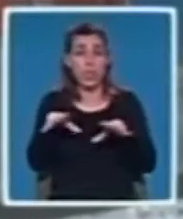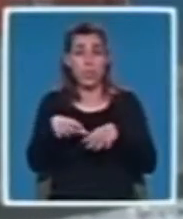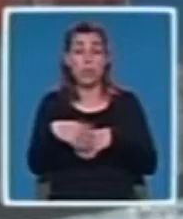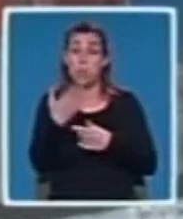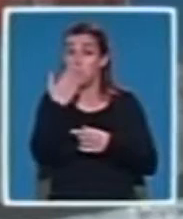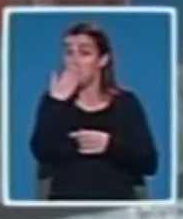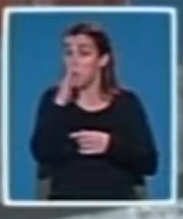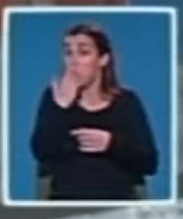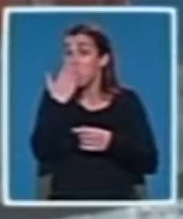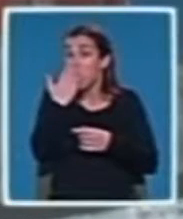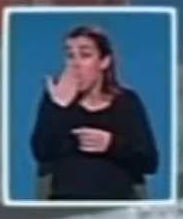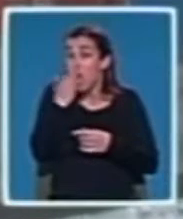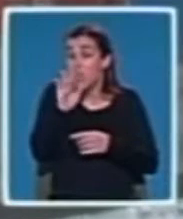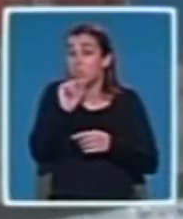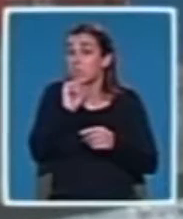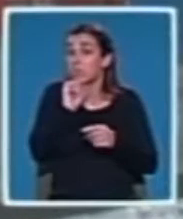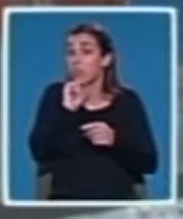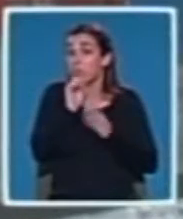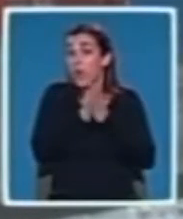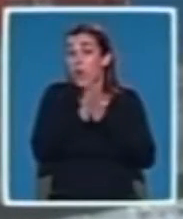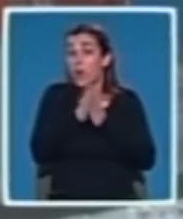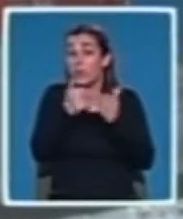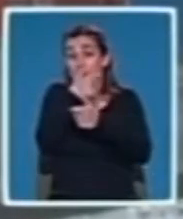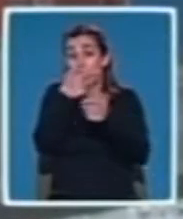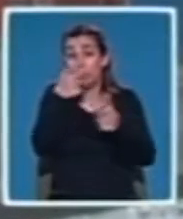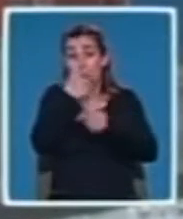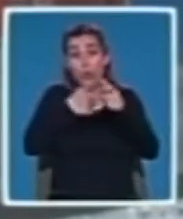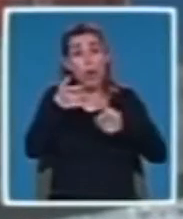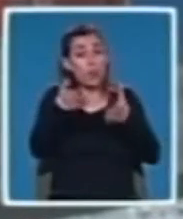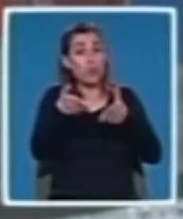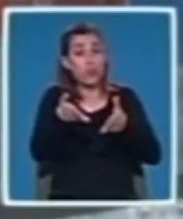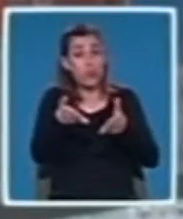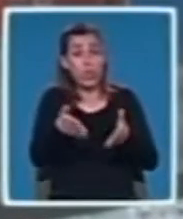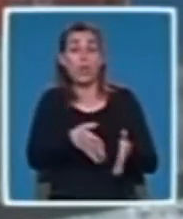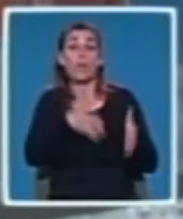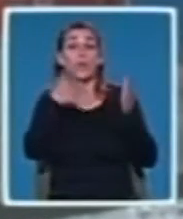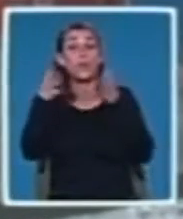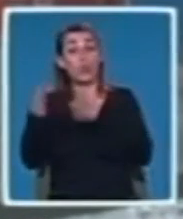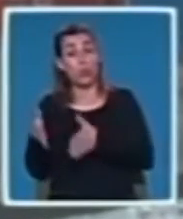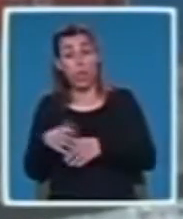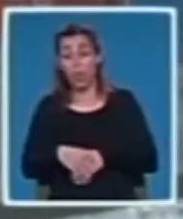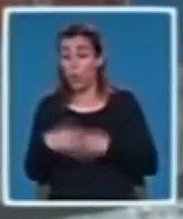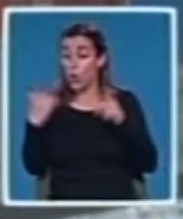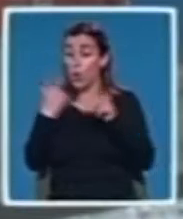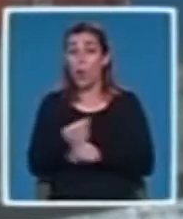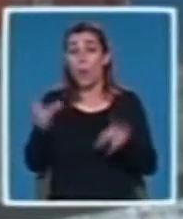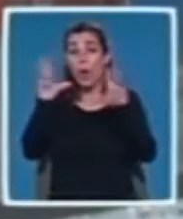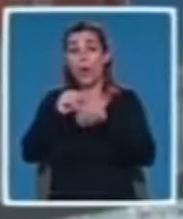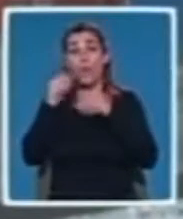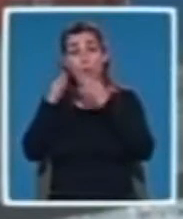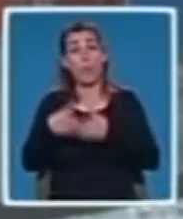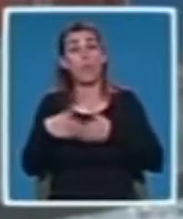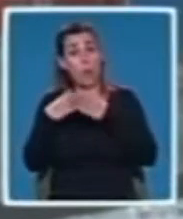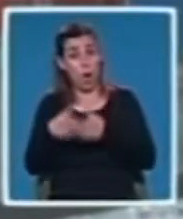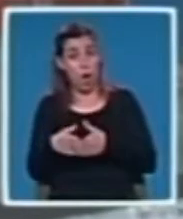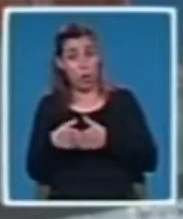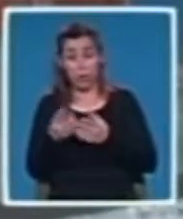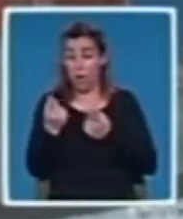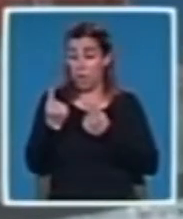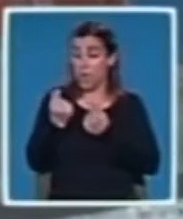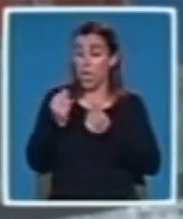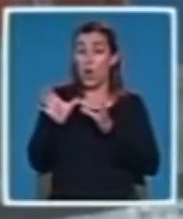gente diz que ser detalhado ao mar mas também diz que a compra dos novos navios usando fundos